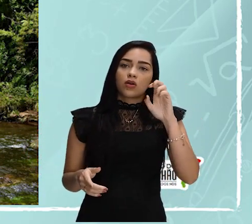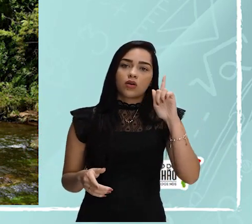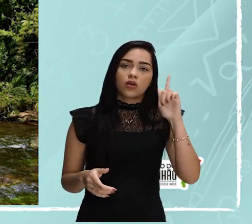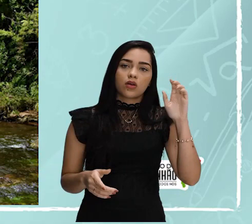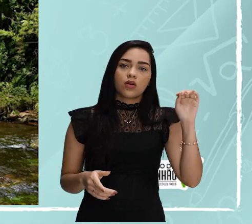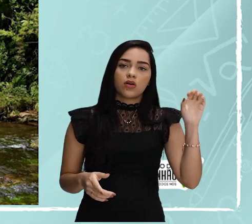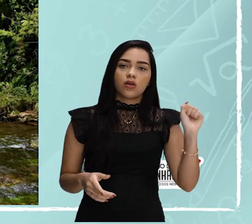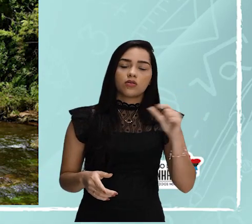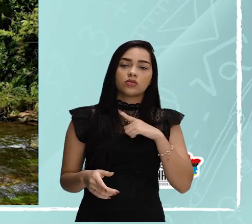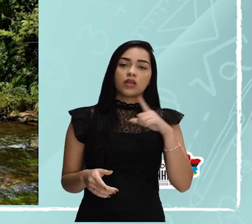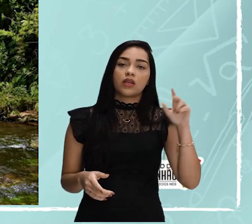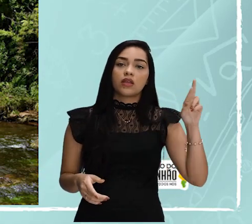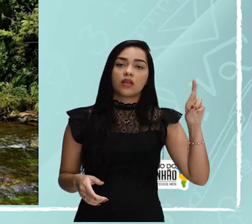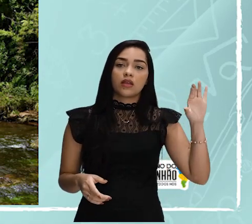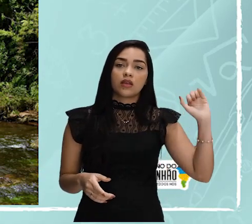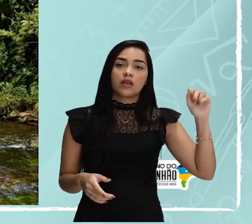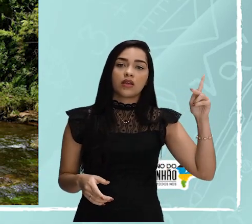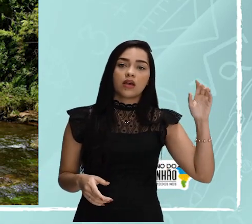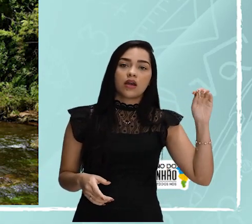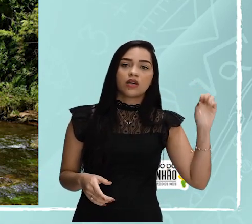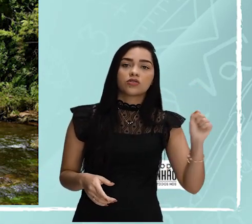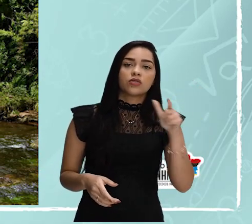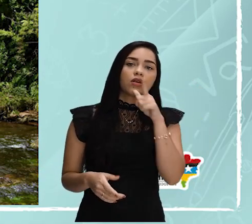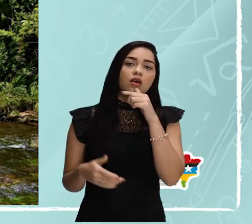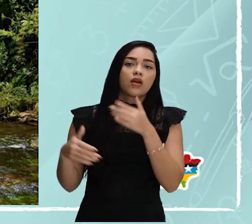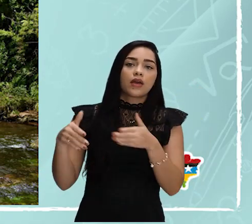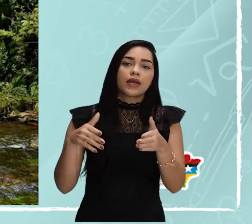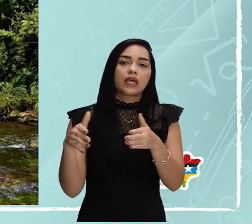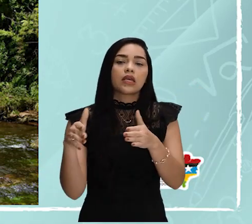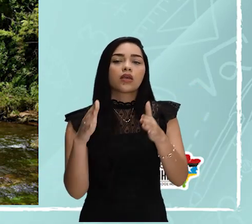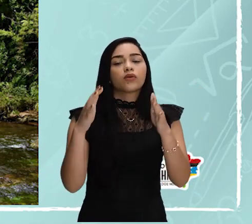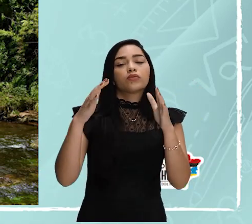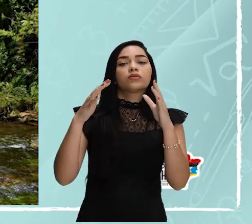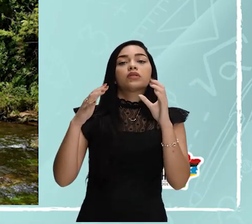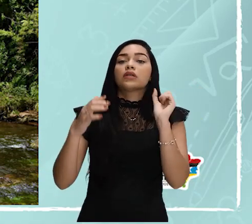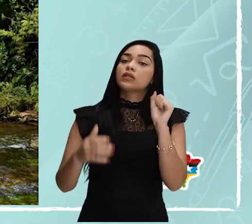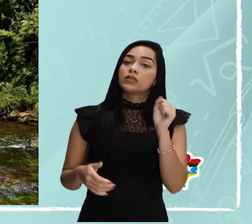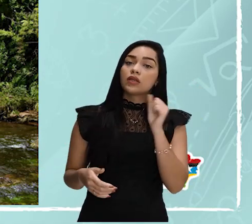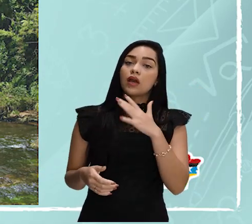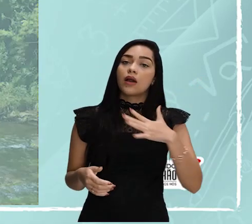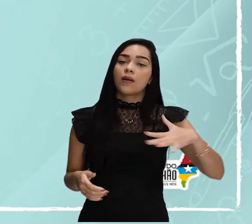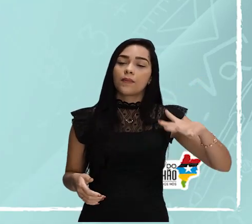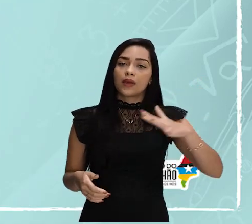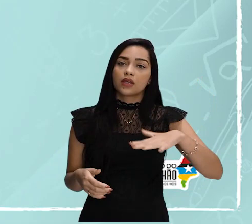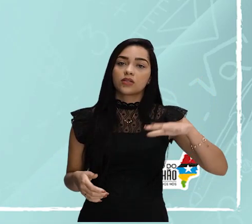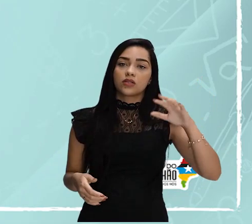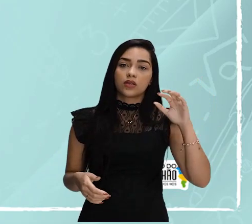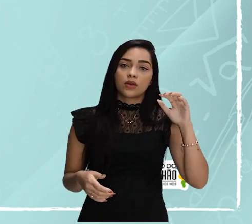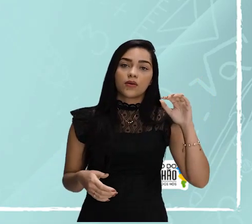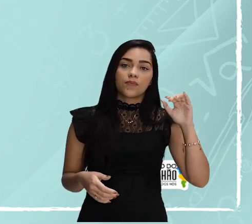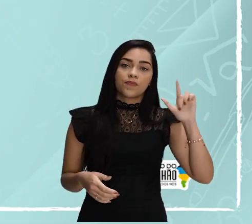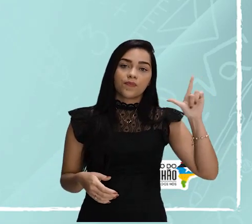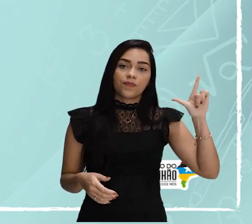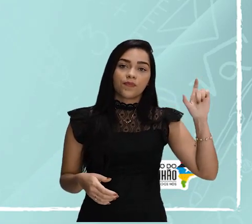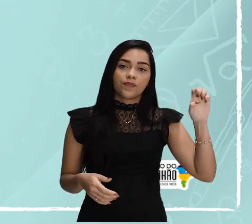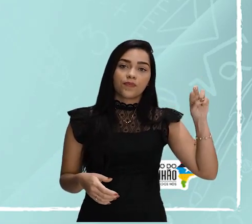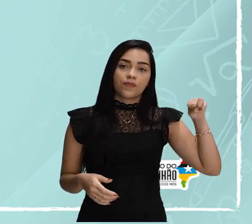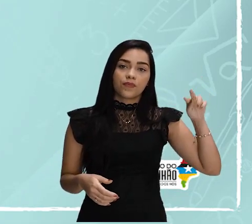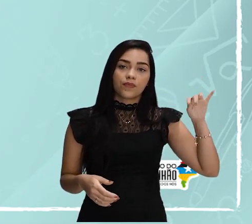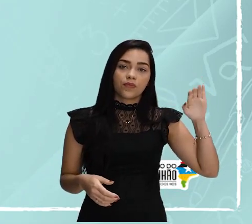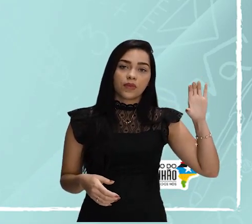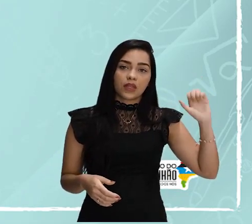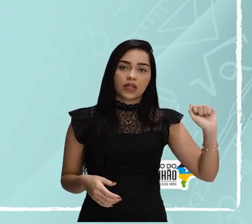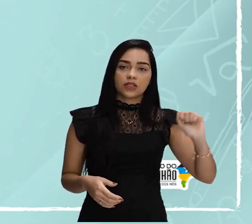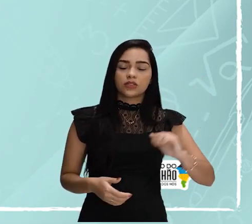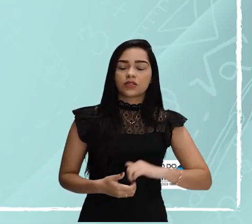tem os pequenos riachos, os rios. Então, isso é ambiente de zona lêntica. Esse ambiente